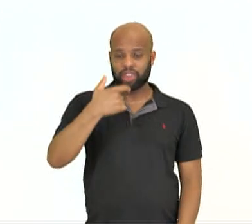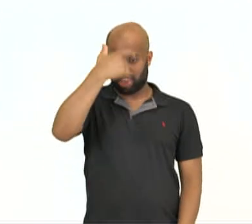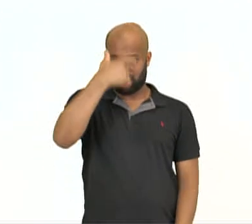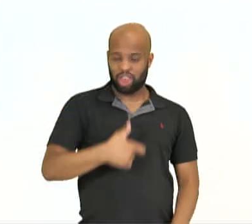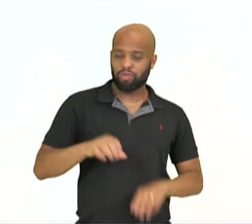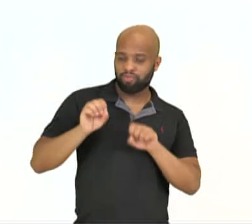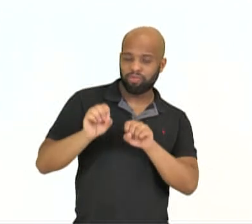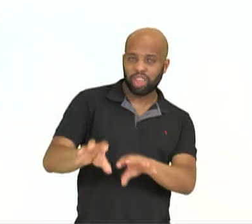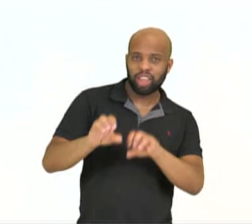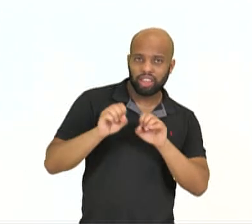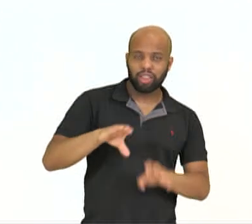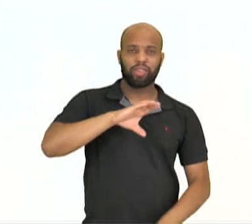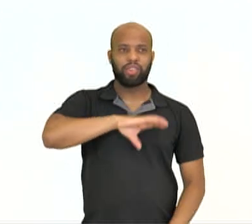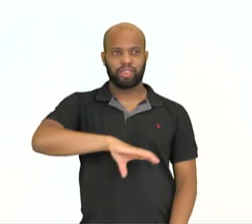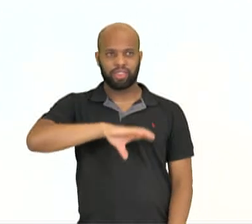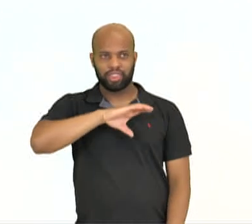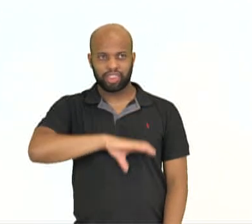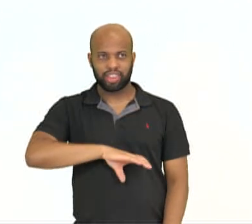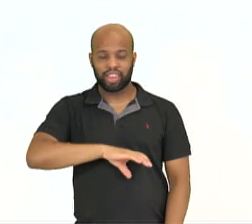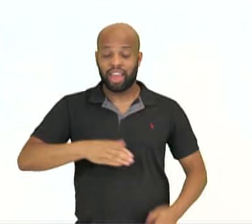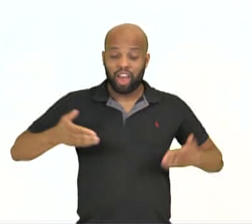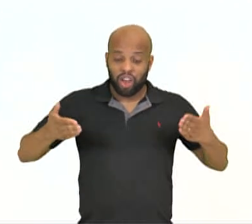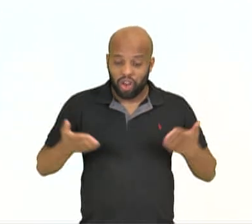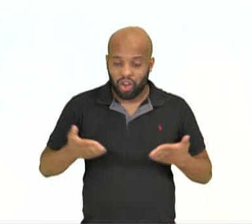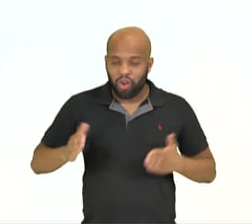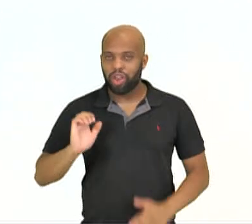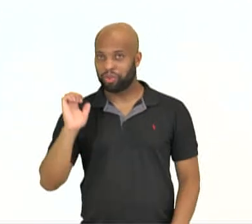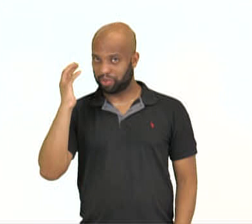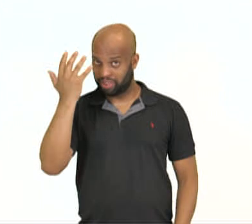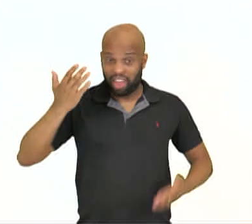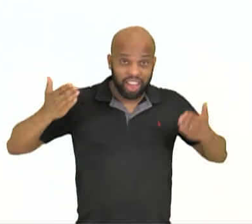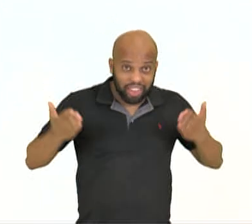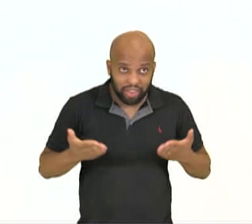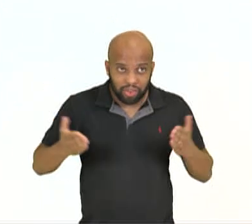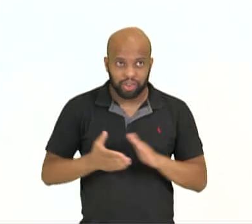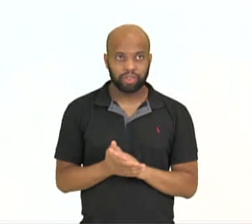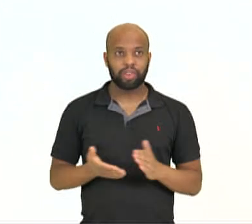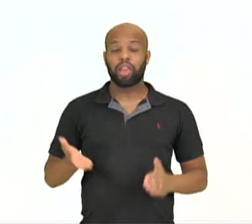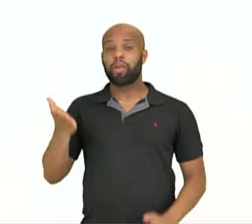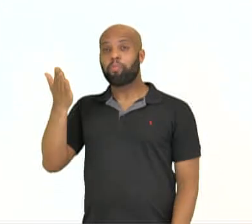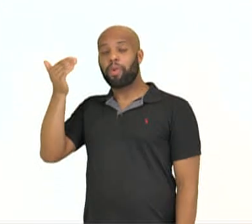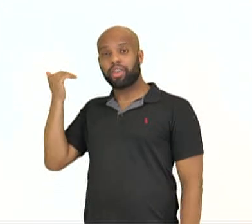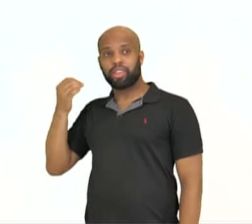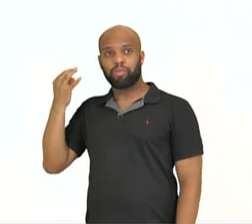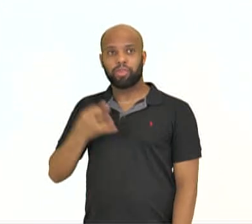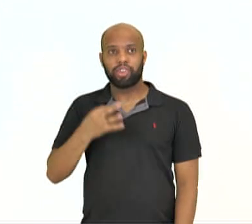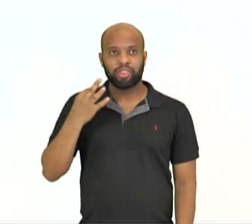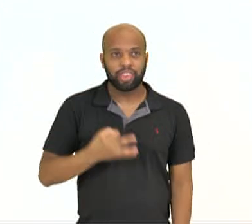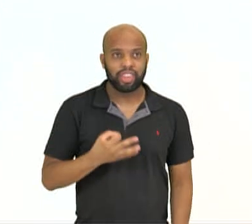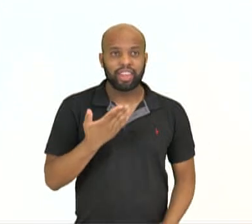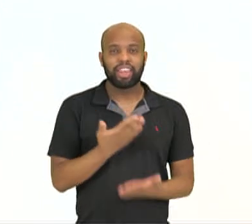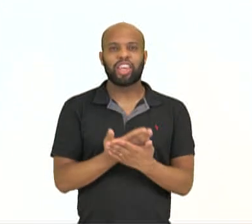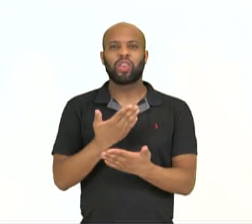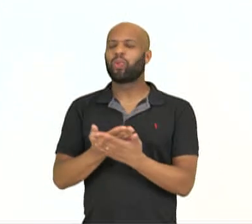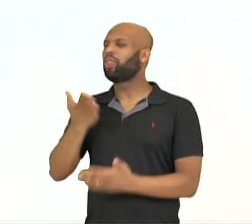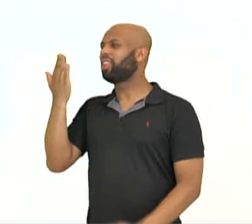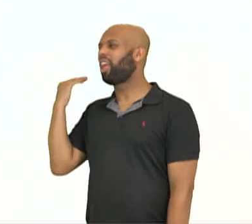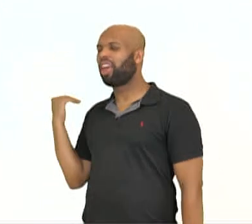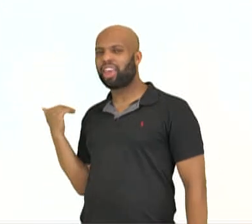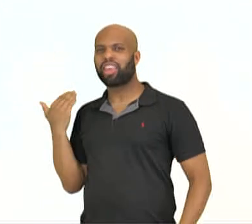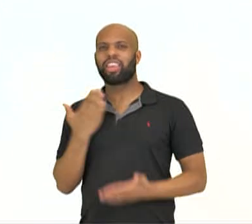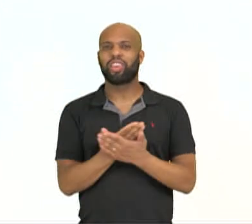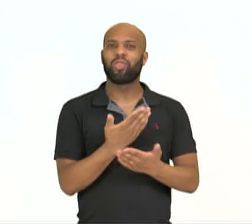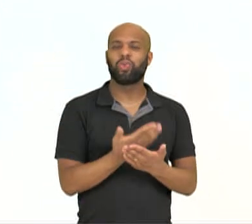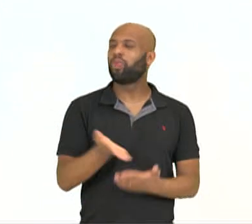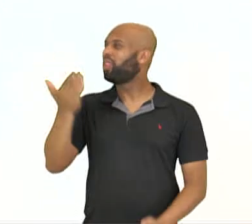leciono português. É uma coisa que está acontecendo, né? Pretérito perfeito. Estudei. Então, expressa